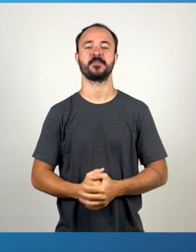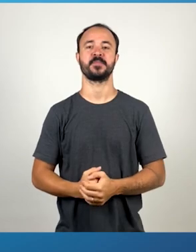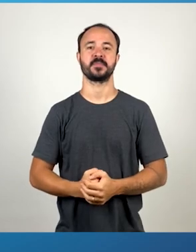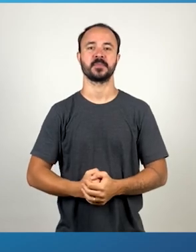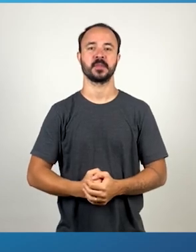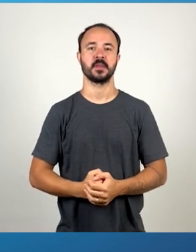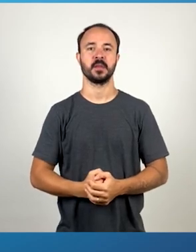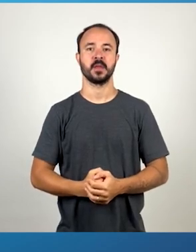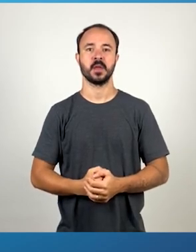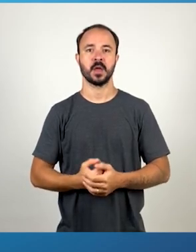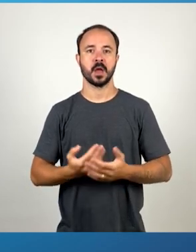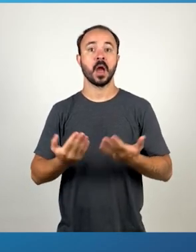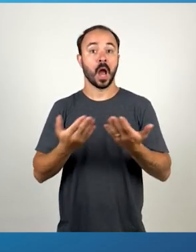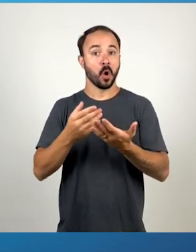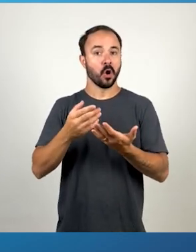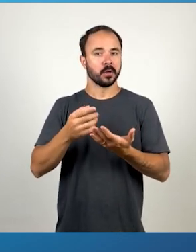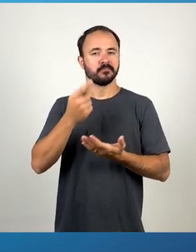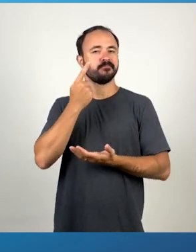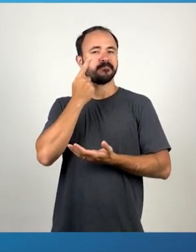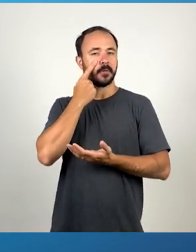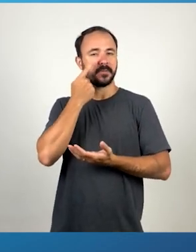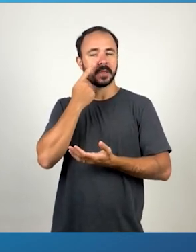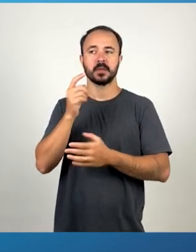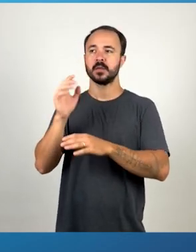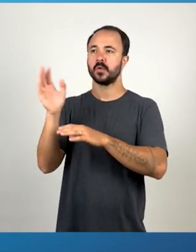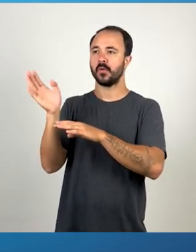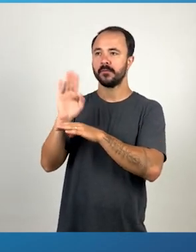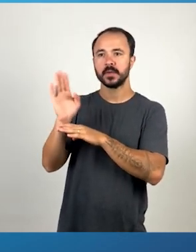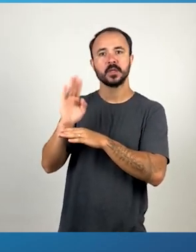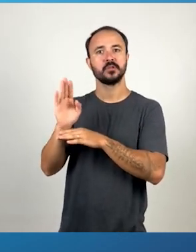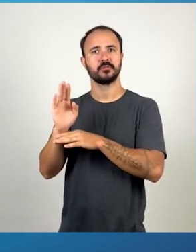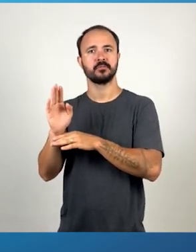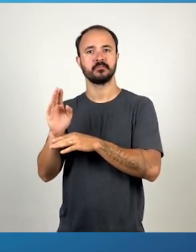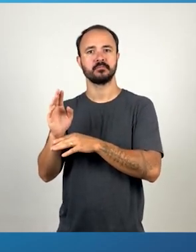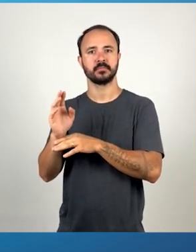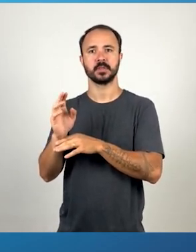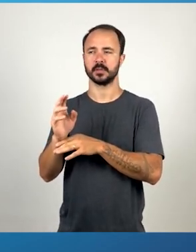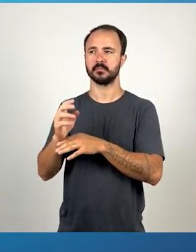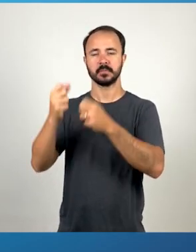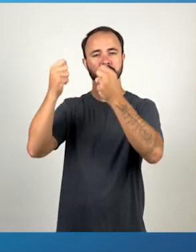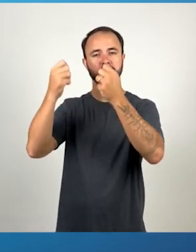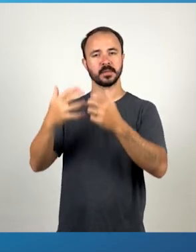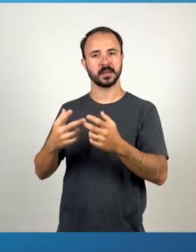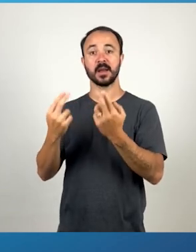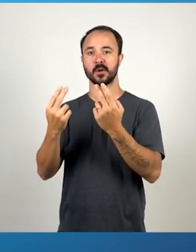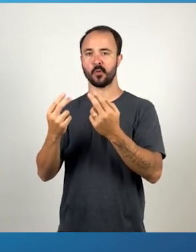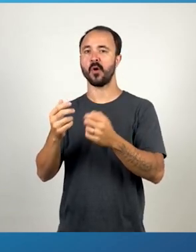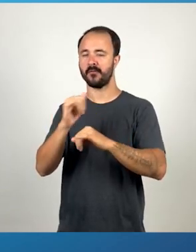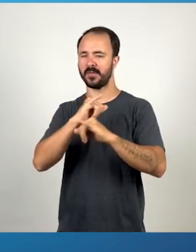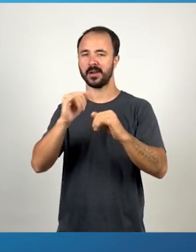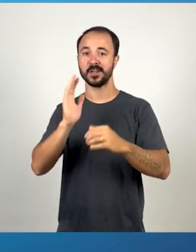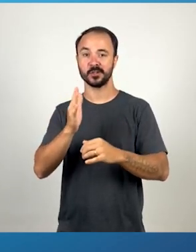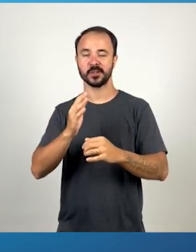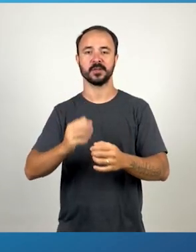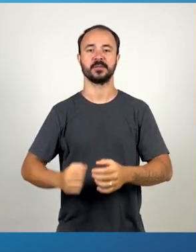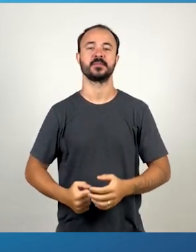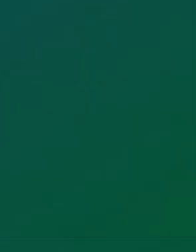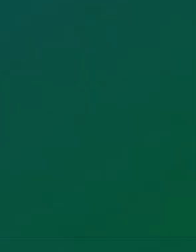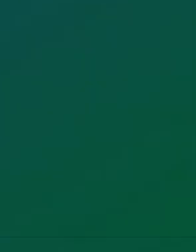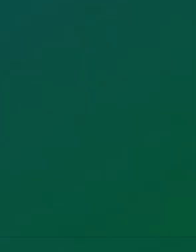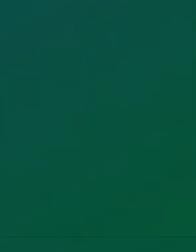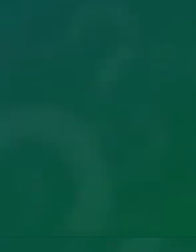Vocês vão ver agora um vídeo que fala um pouco sobre o conteúdo que a gente abordou na aula de hoje e logo em seguida a gente volta com a resolução dos